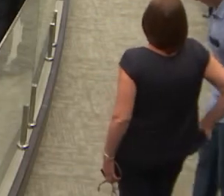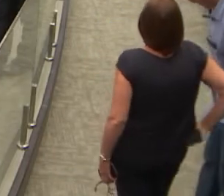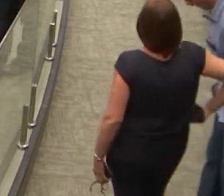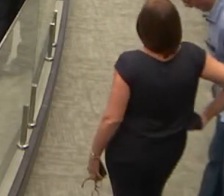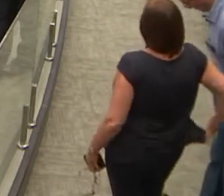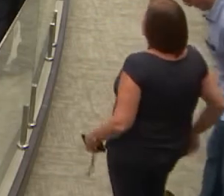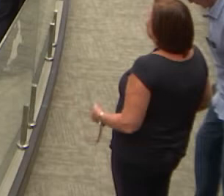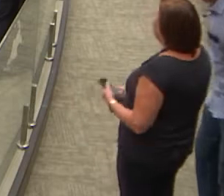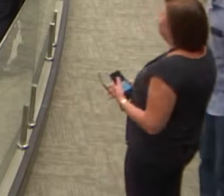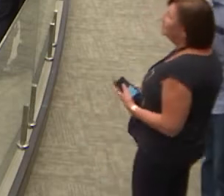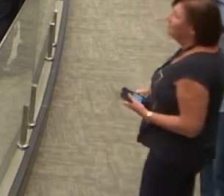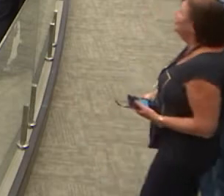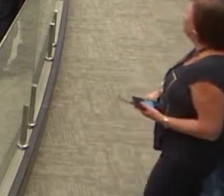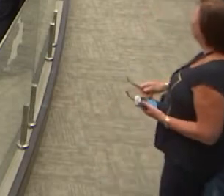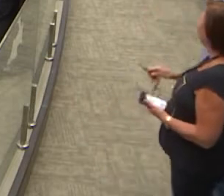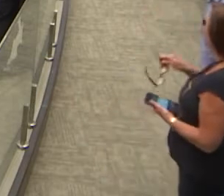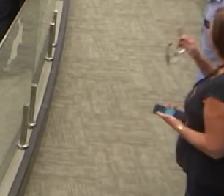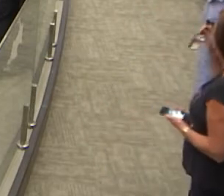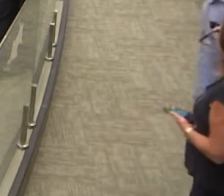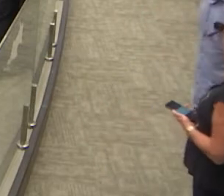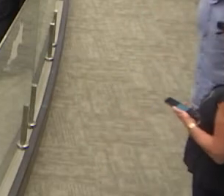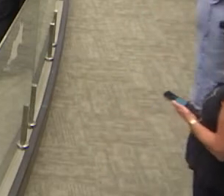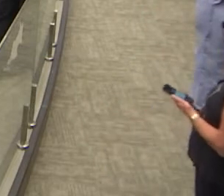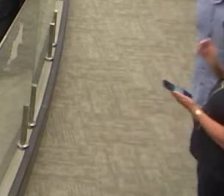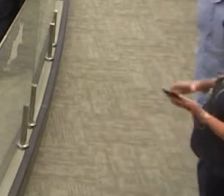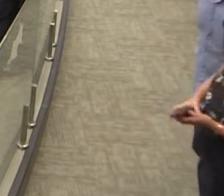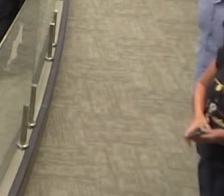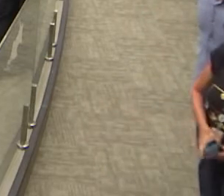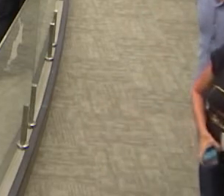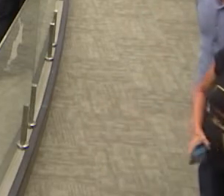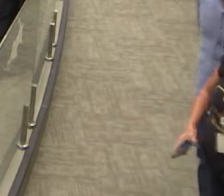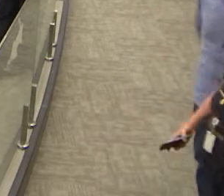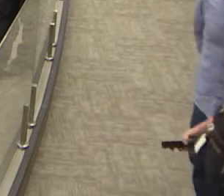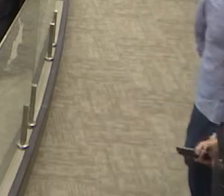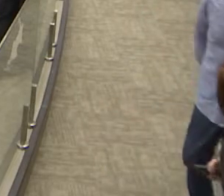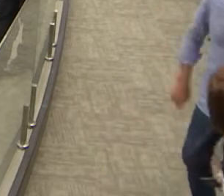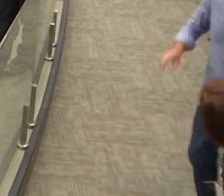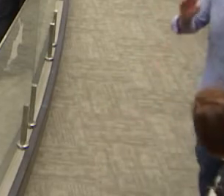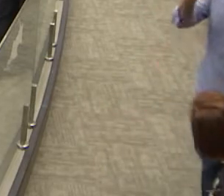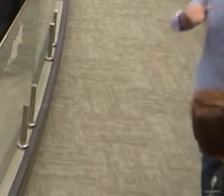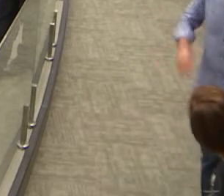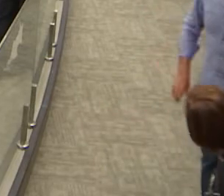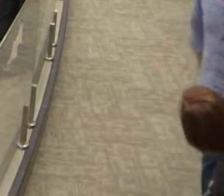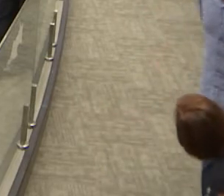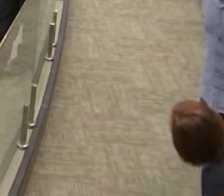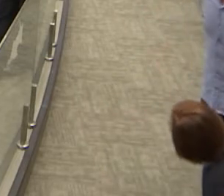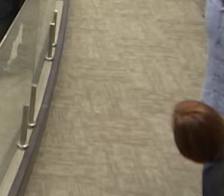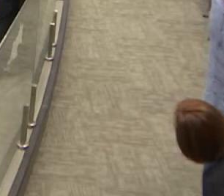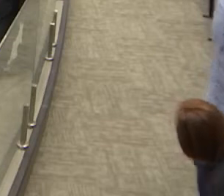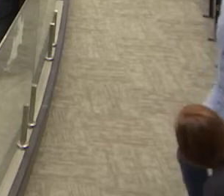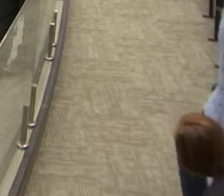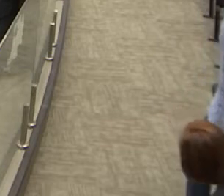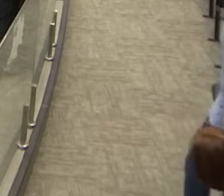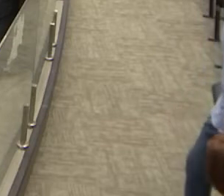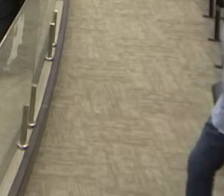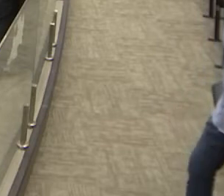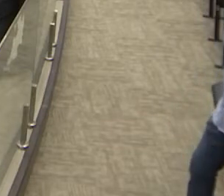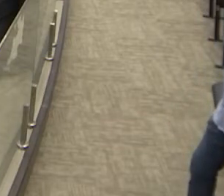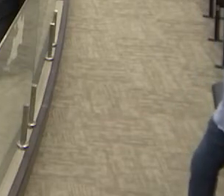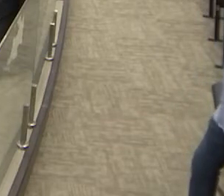Pequeno expediente. Item 1, leitura das correspondências recebidas e das proposições apresentadas à Casa.